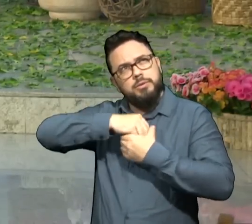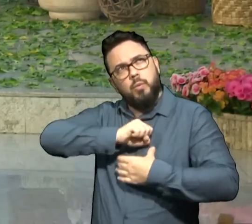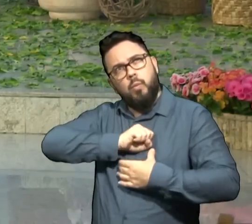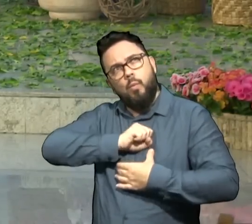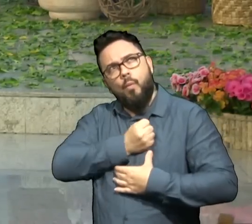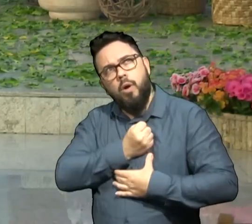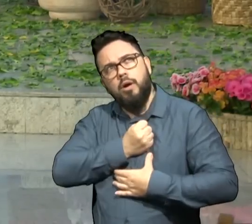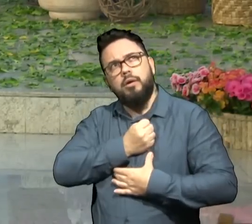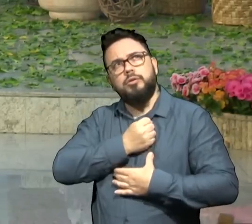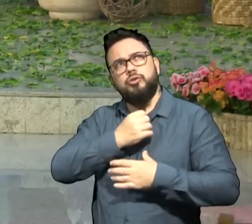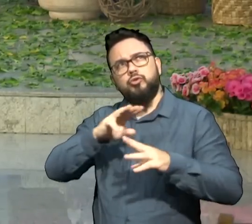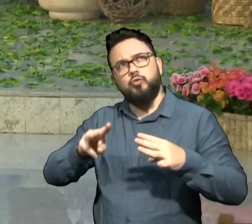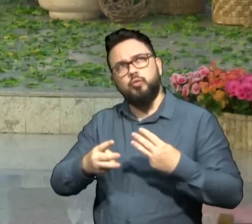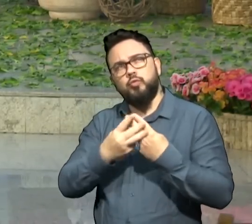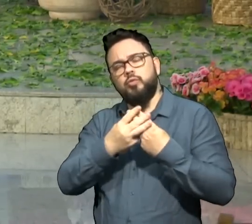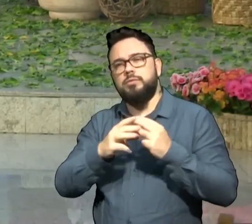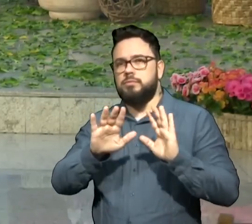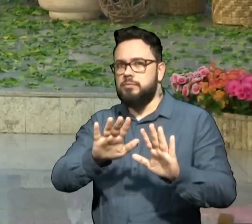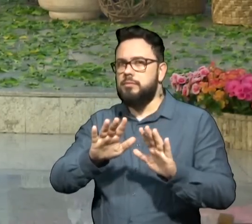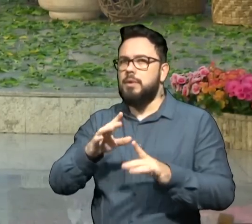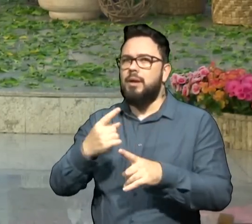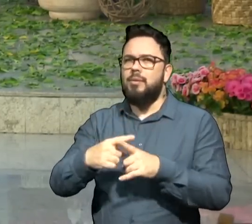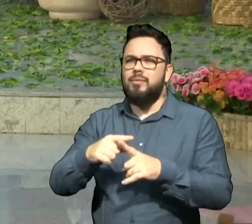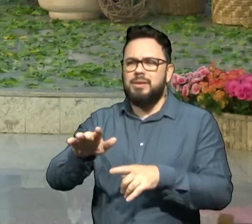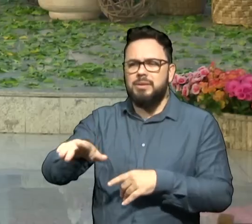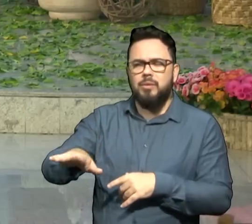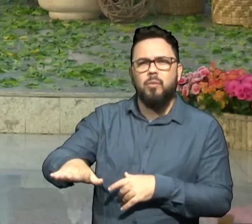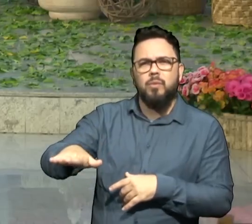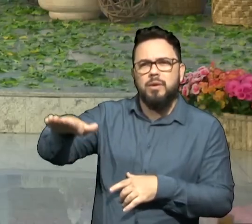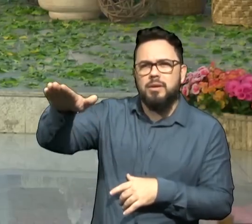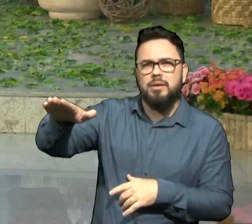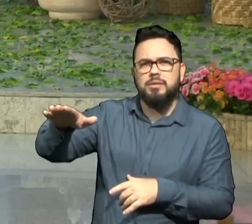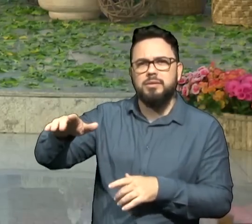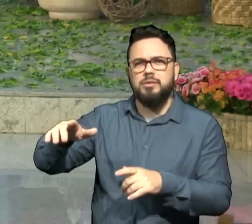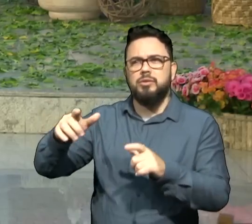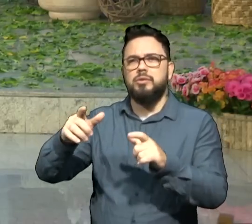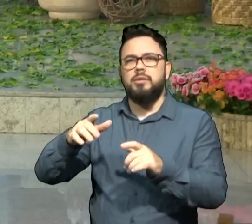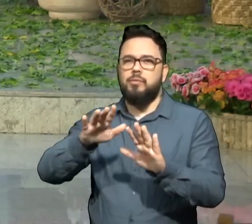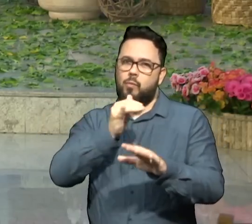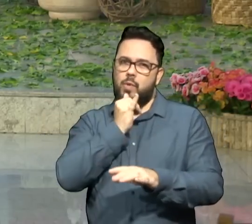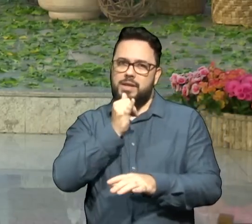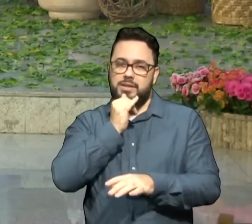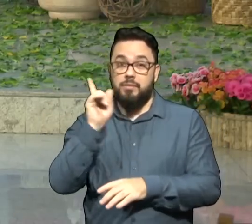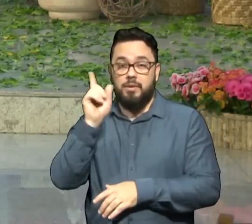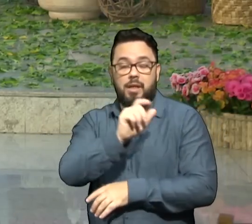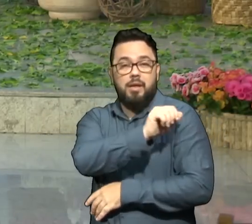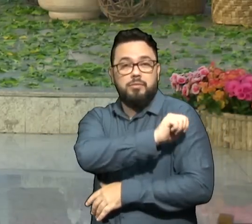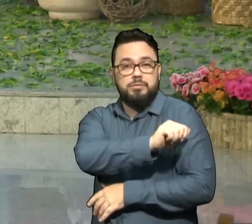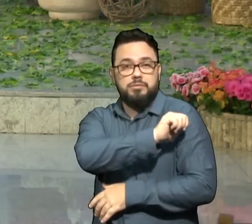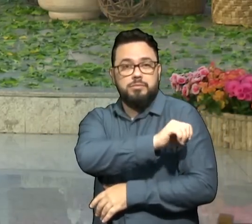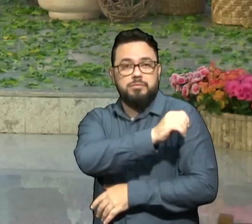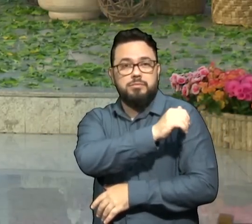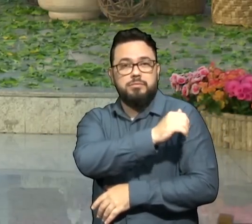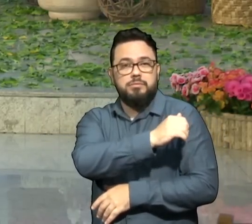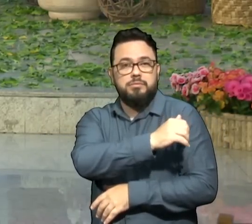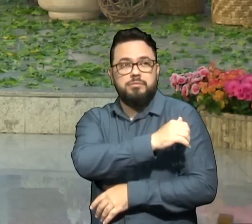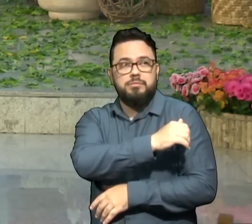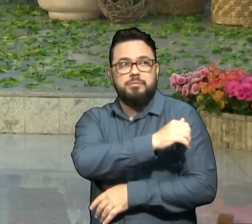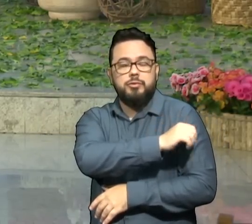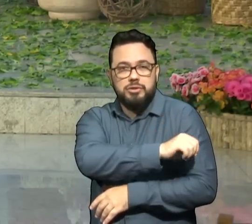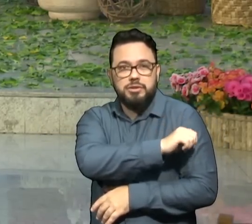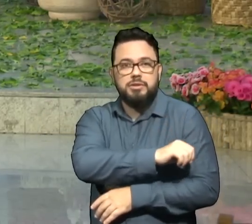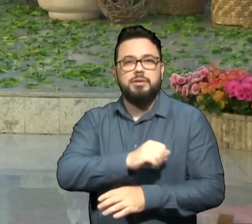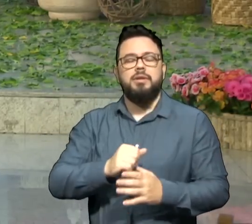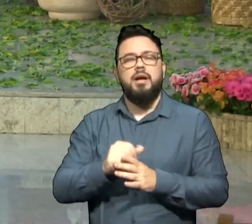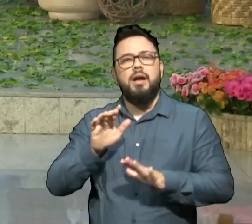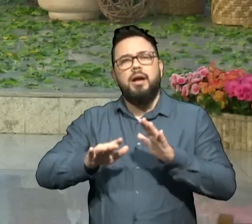é uma criança que que nasce numa comunidade do do do Rio de Janeiro ela já nasce com alguma algum contexto ali que quando